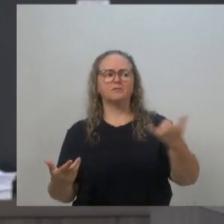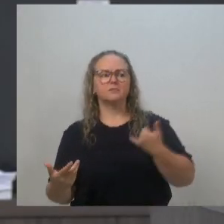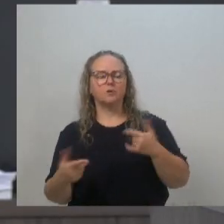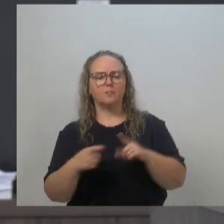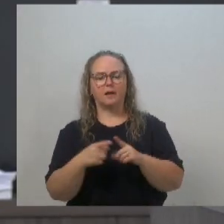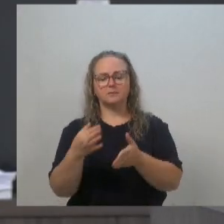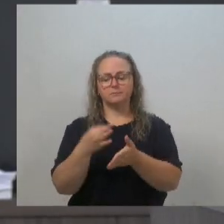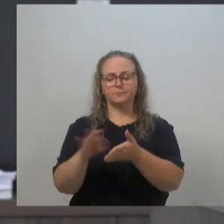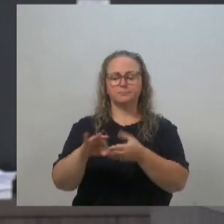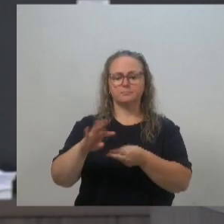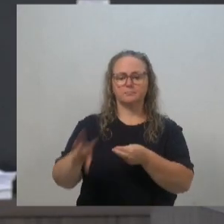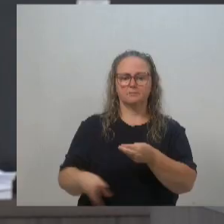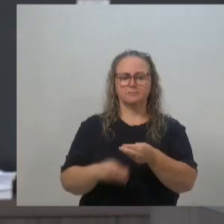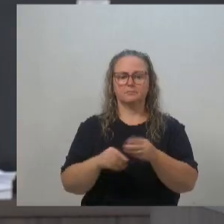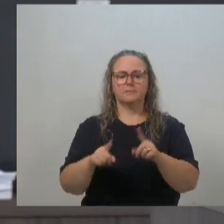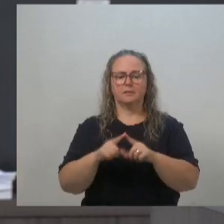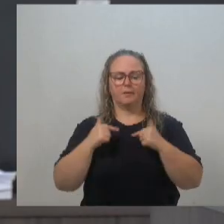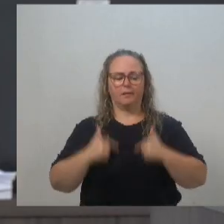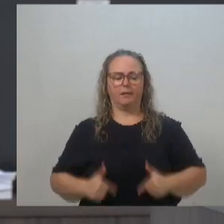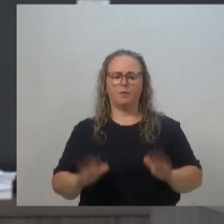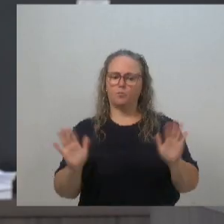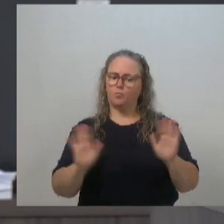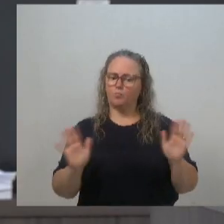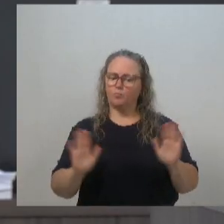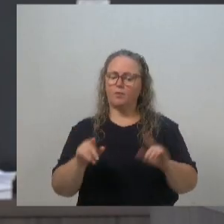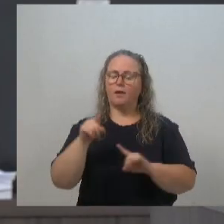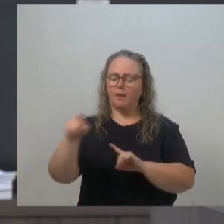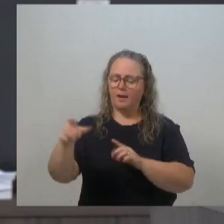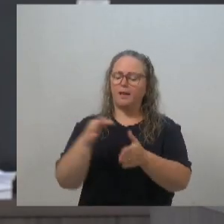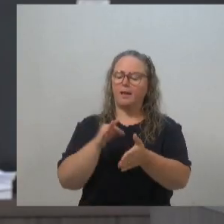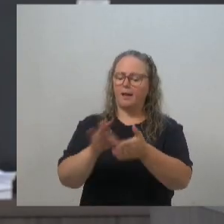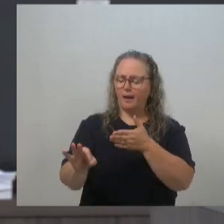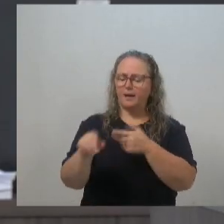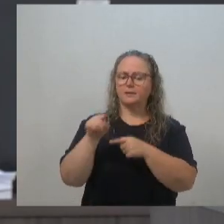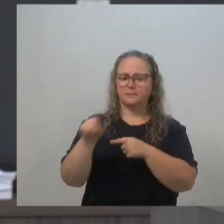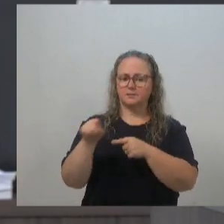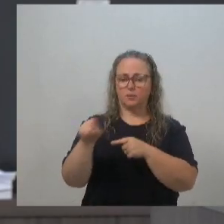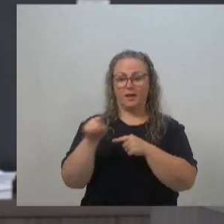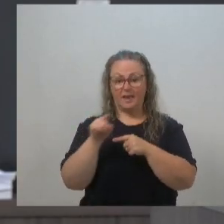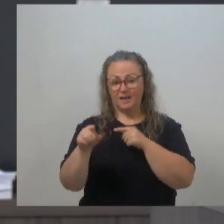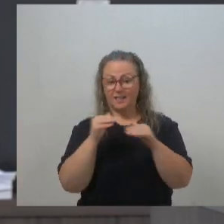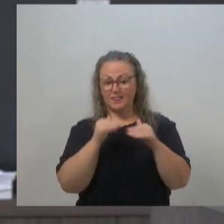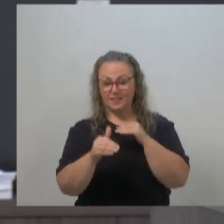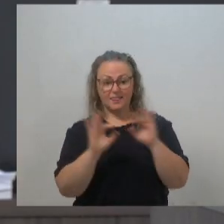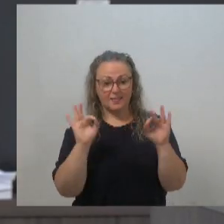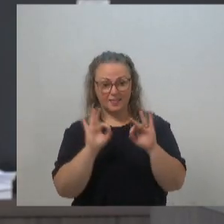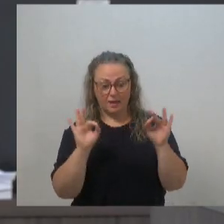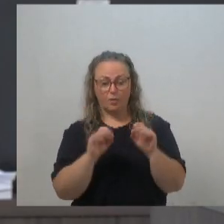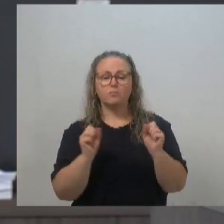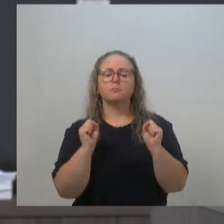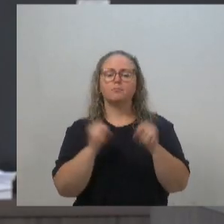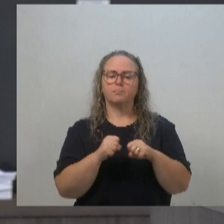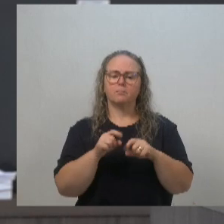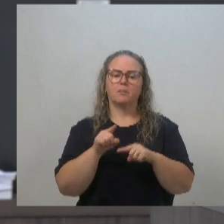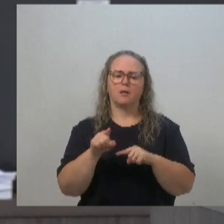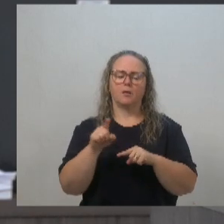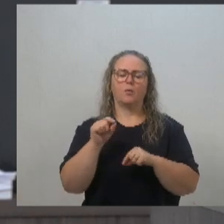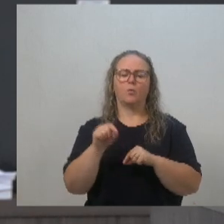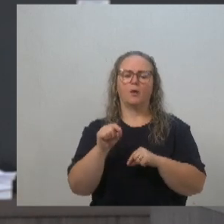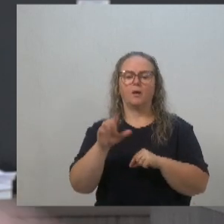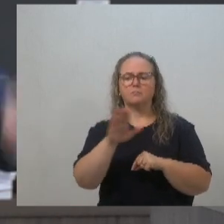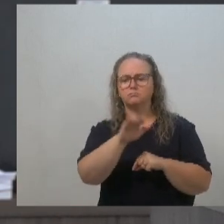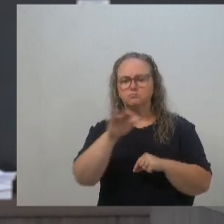gestão. Então, não dá para se eximir de responsabilidade, e se ele não concorda com isso, eu acho que ele pode dar um bom exemplo, chamar o